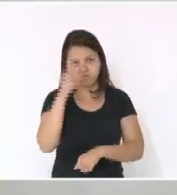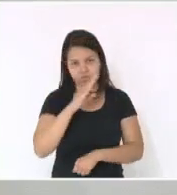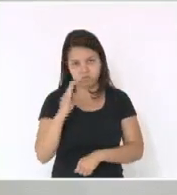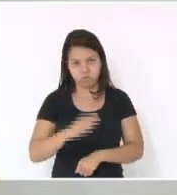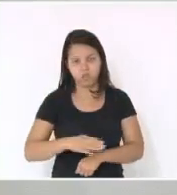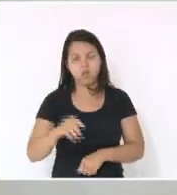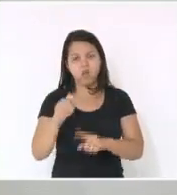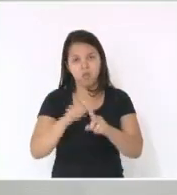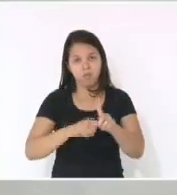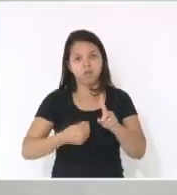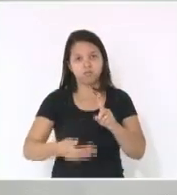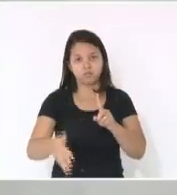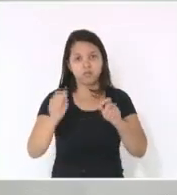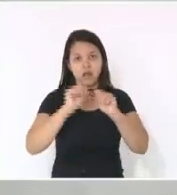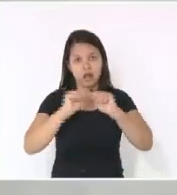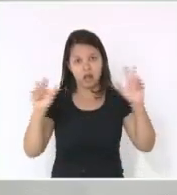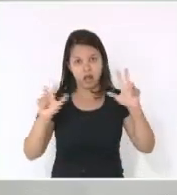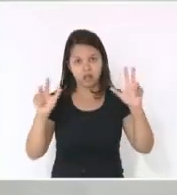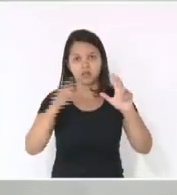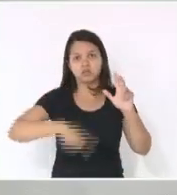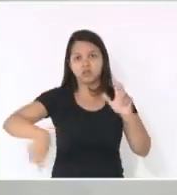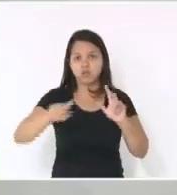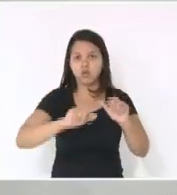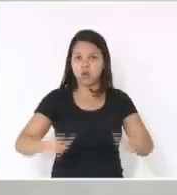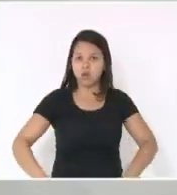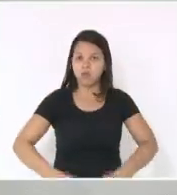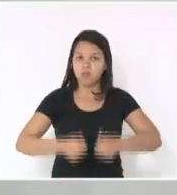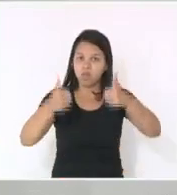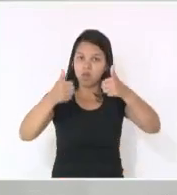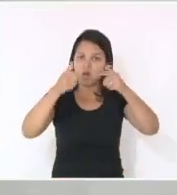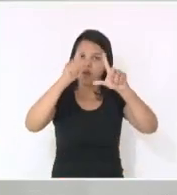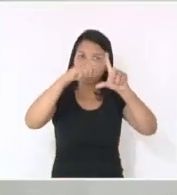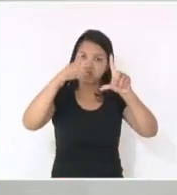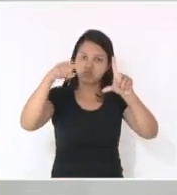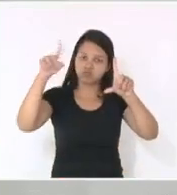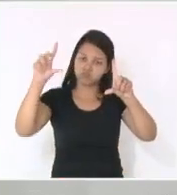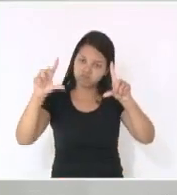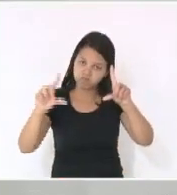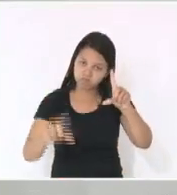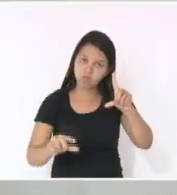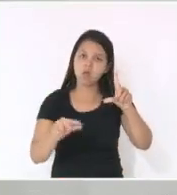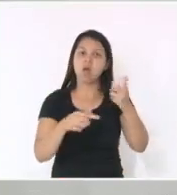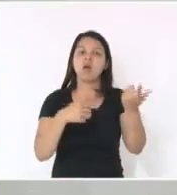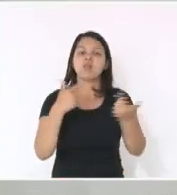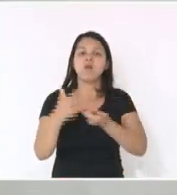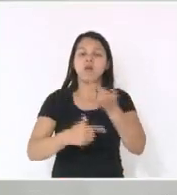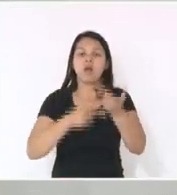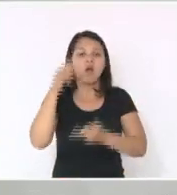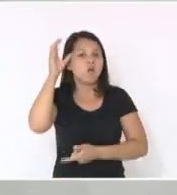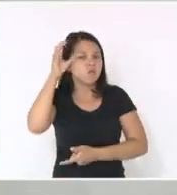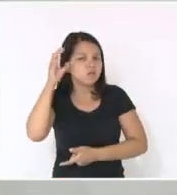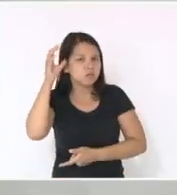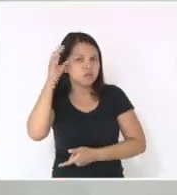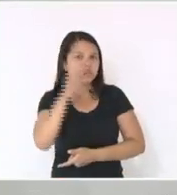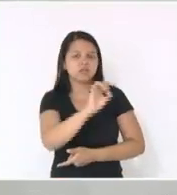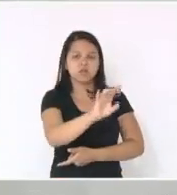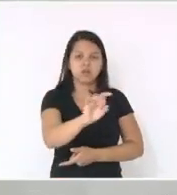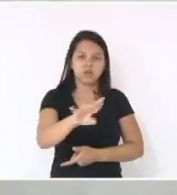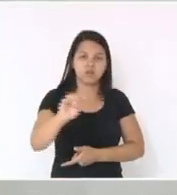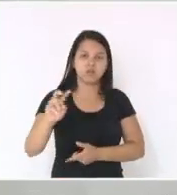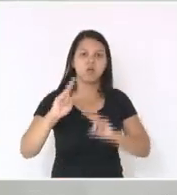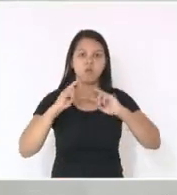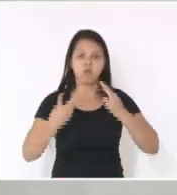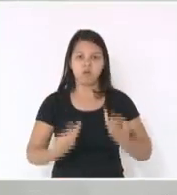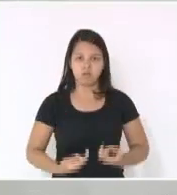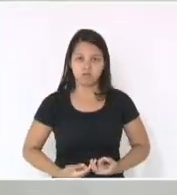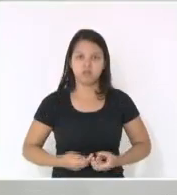para que a gente possa melhorar os nossos índices, que a gente possa trabalhar um nível de conscientização e a humanização do